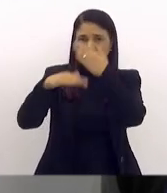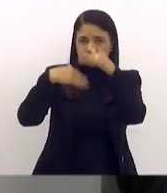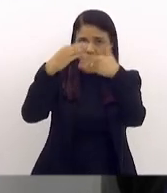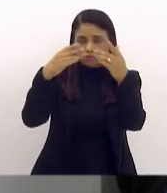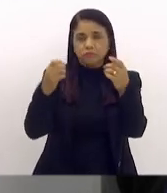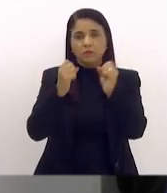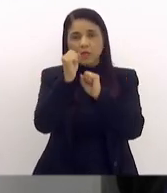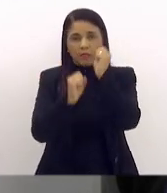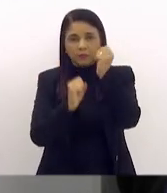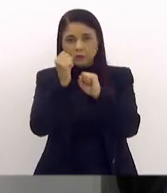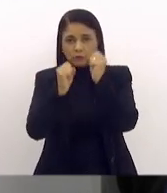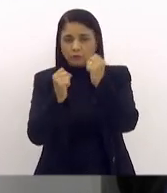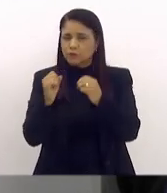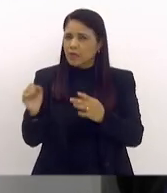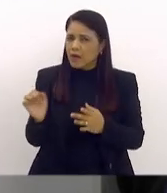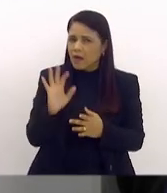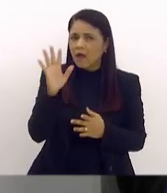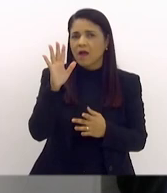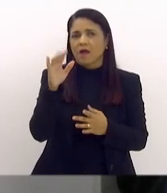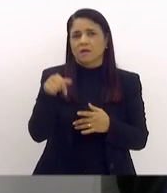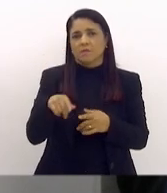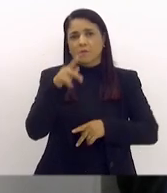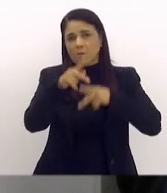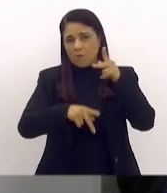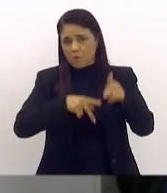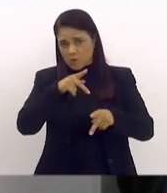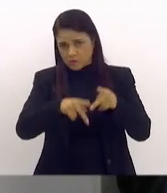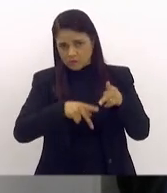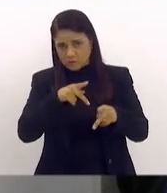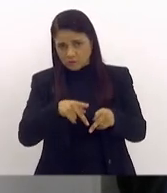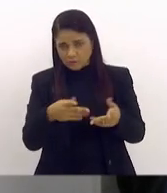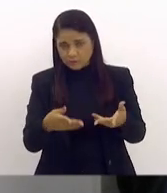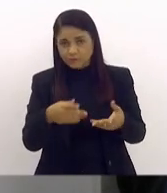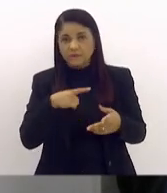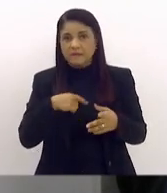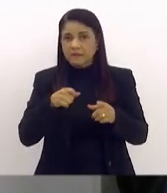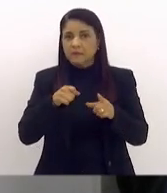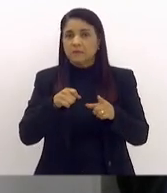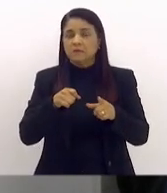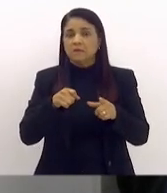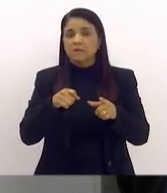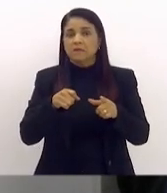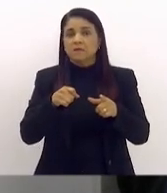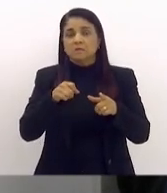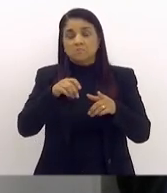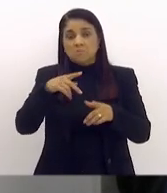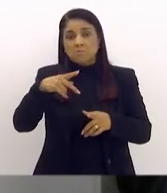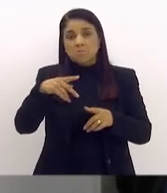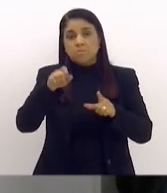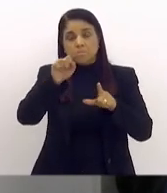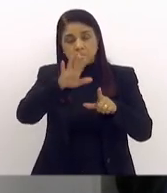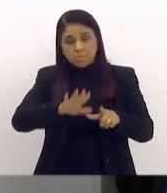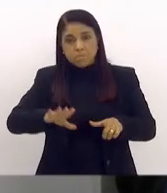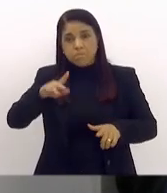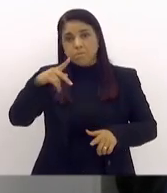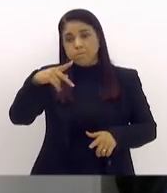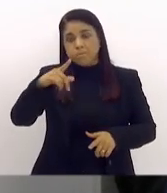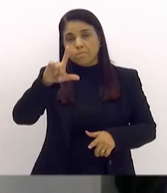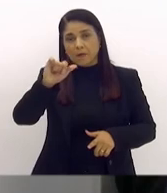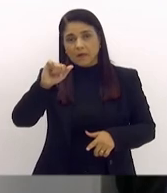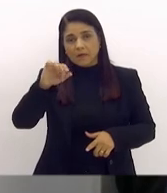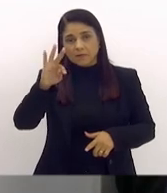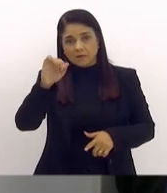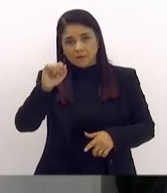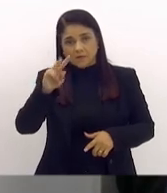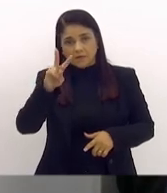indústria tão cara que é pra população Fluminense e muitas plataformas não são recuperadas aqui são reformados aqui isso